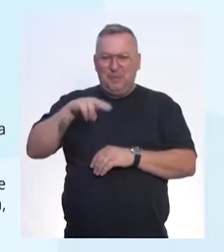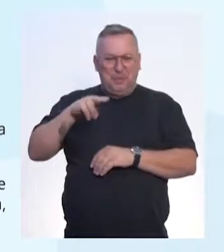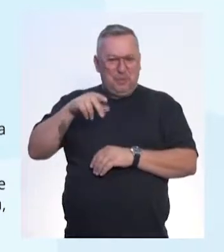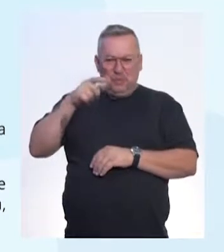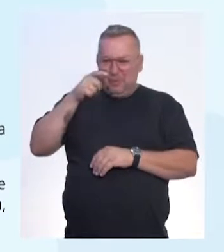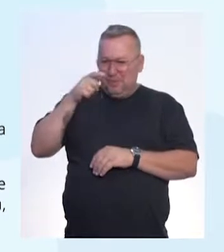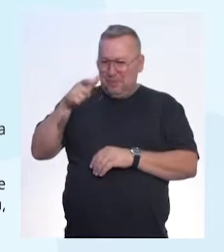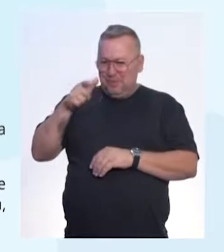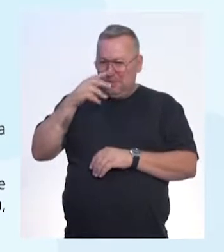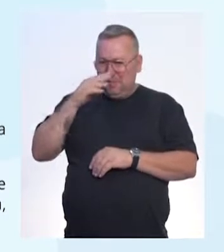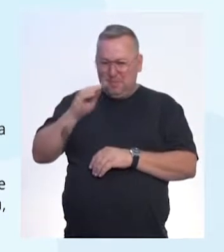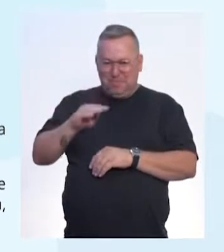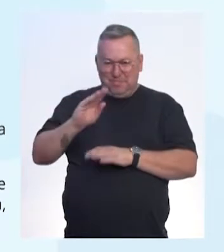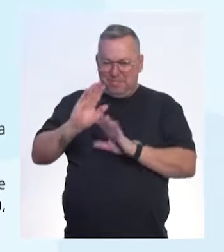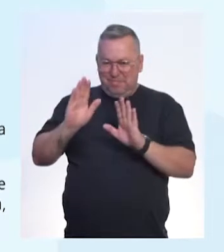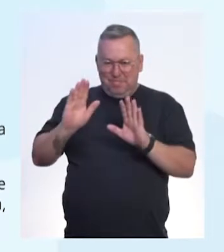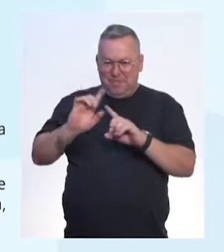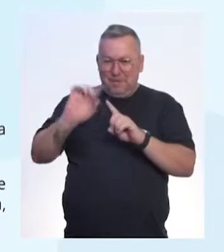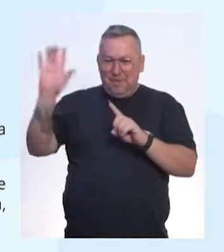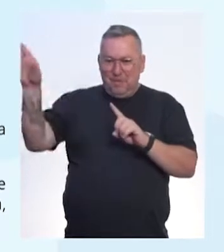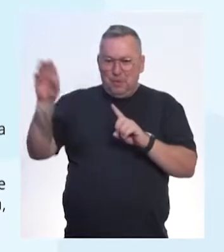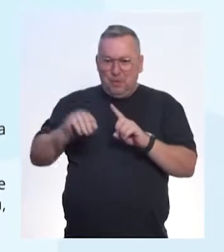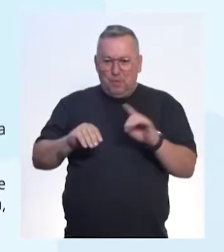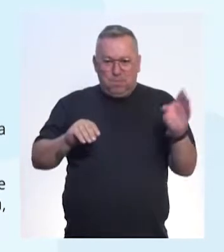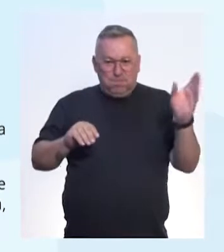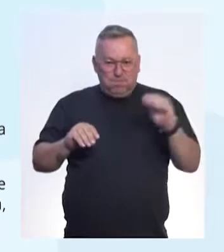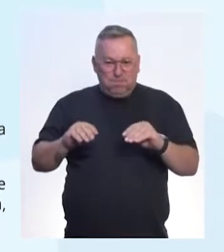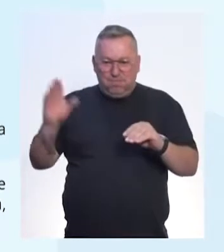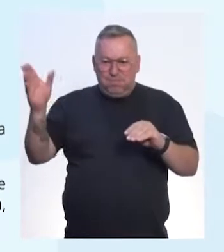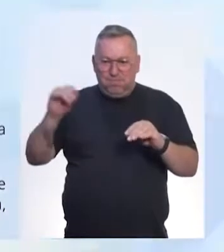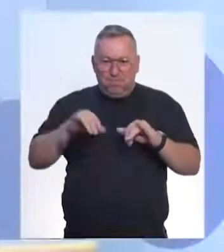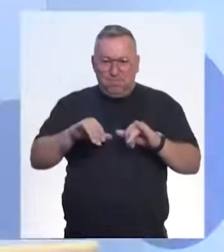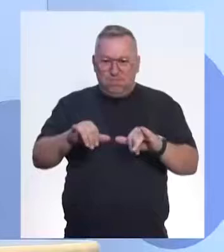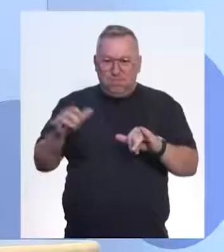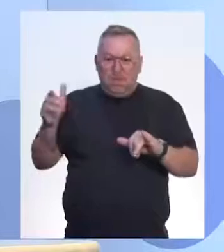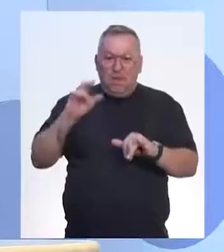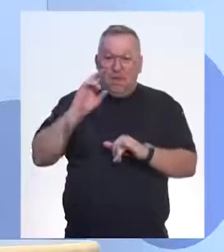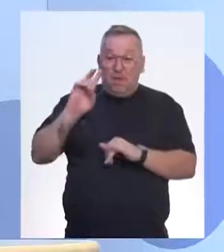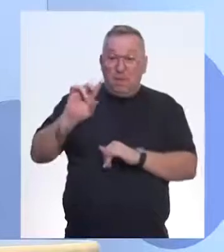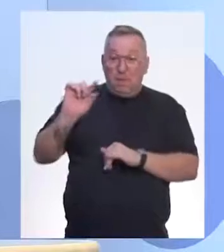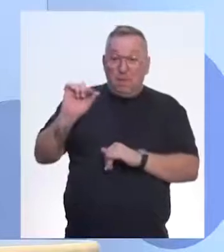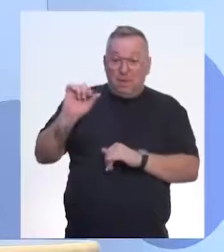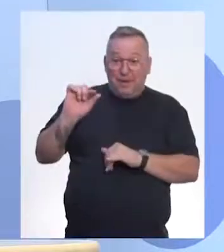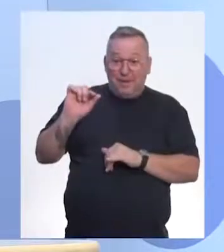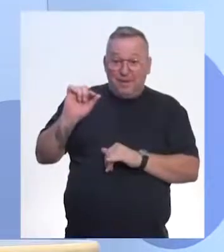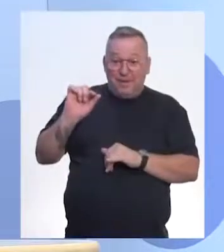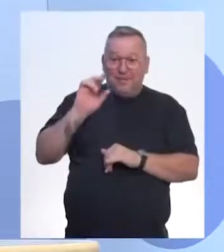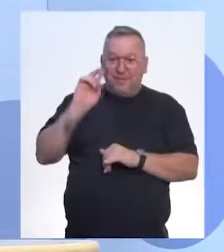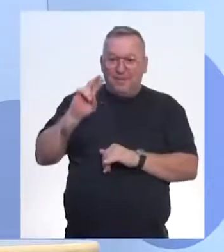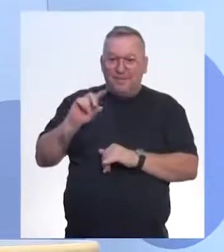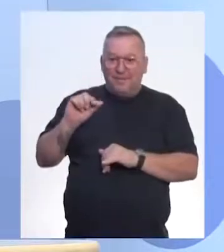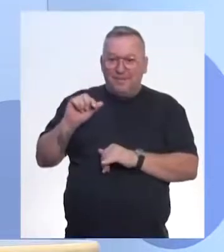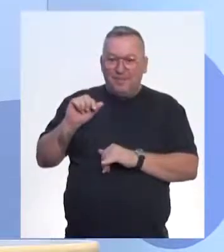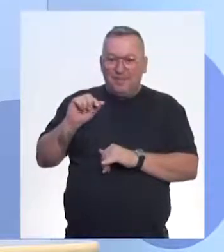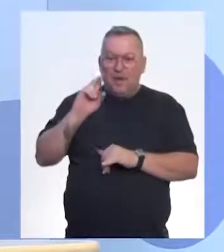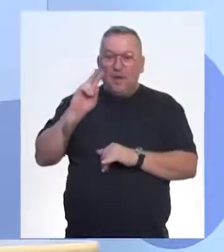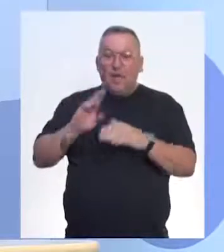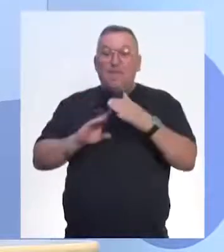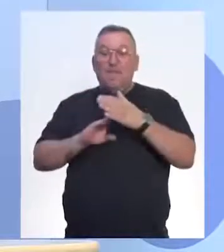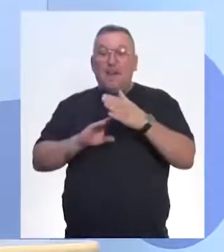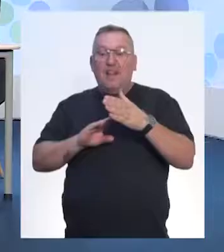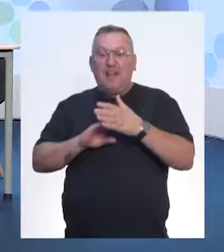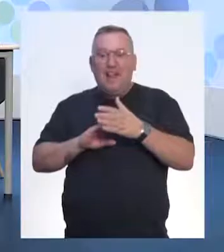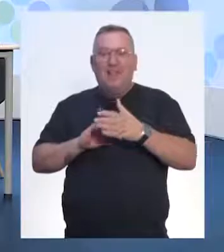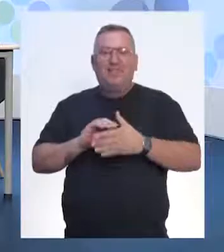aí, ó, desculpa, mas eu não observo isso não. Eu olho o preço, vou ser bem sincero. Eu olho a validade. O preço. Eu olho